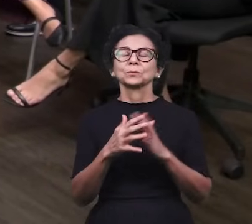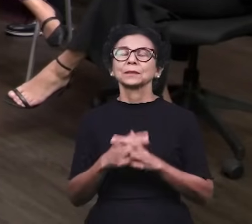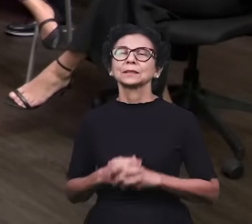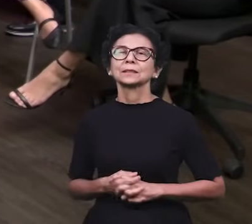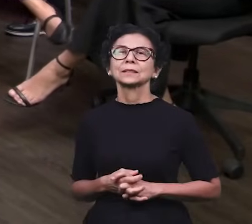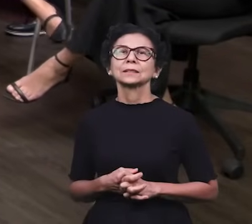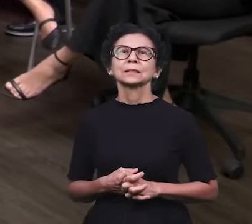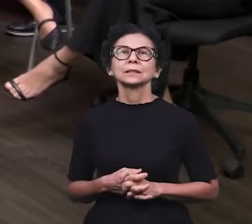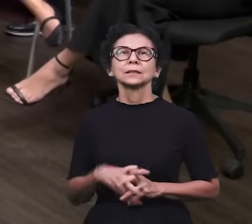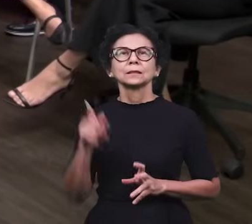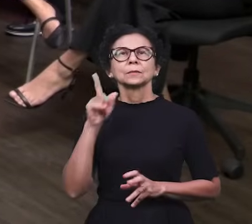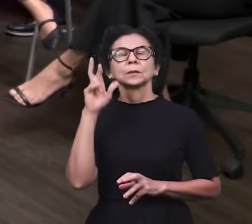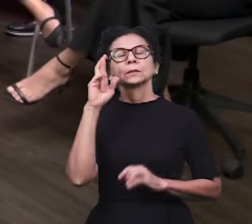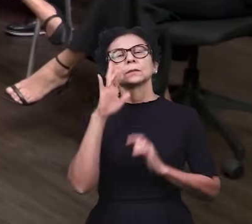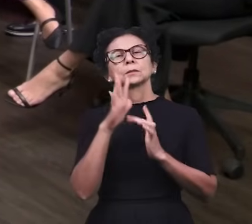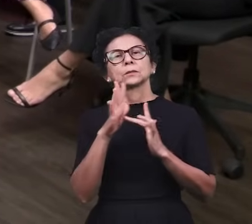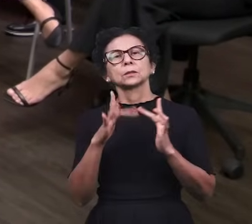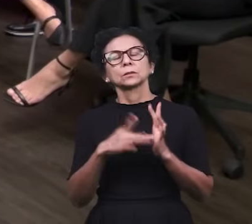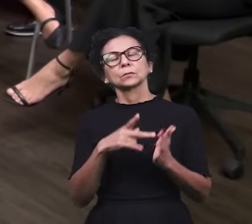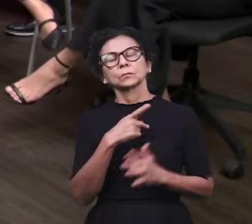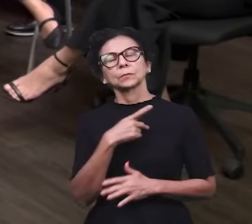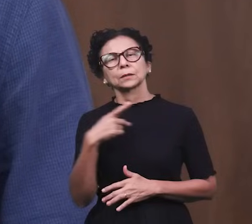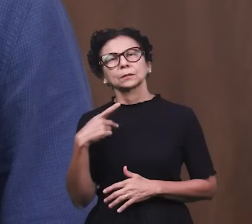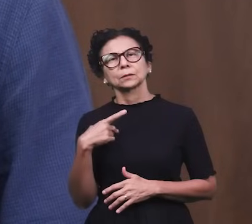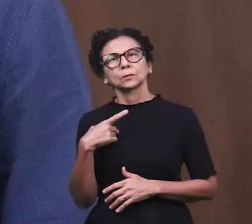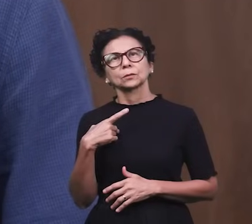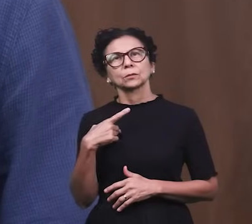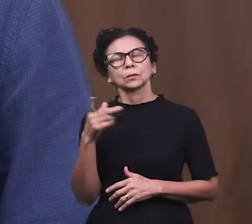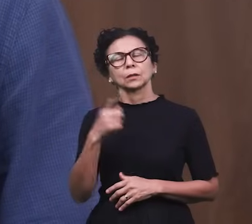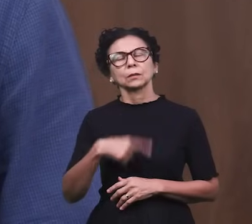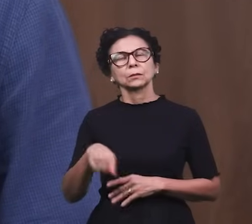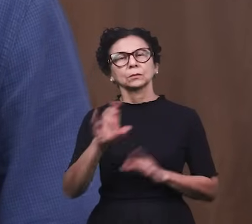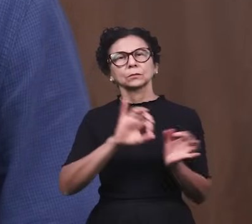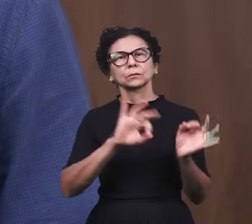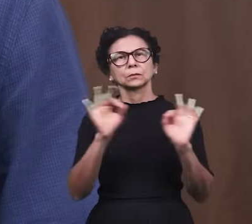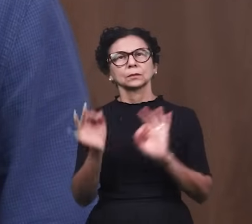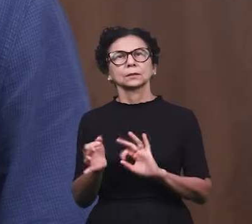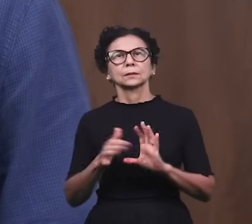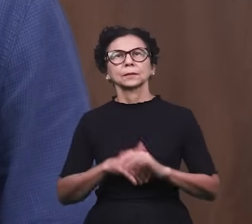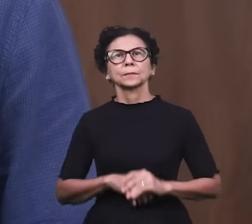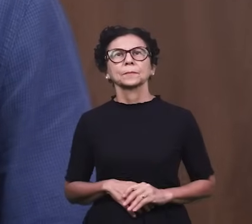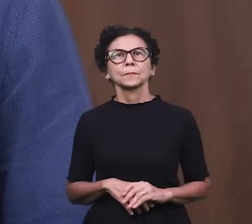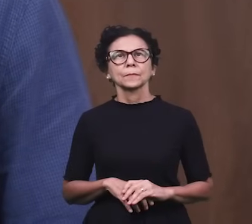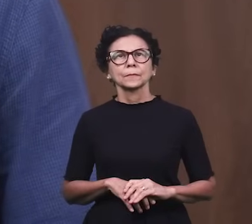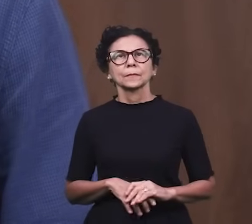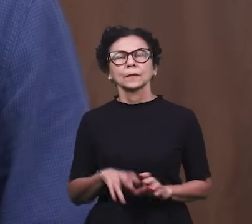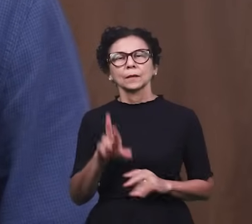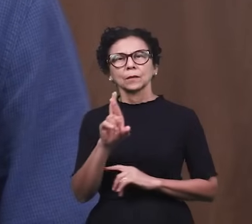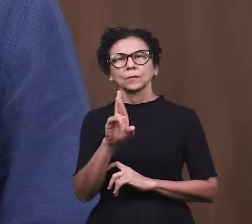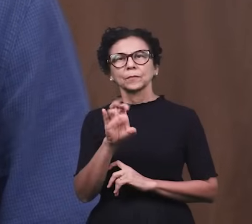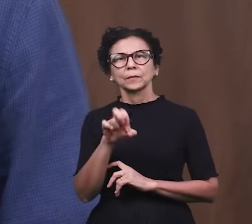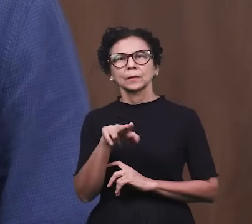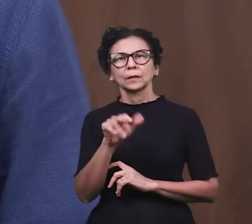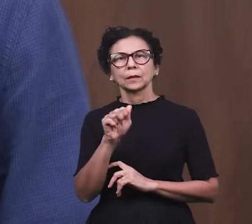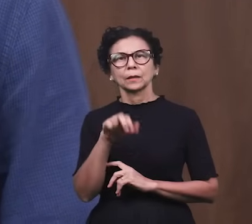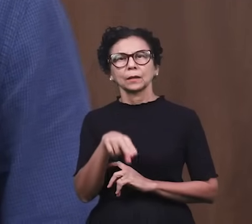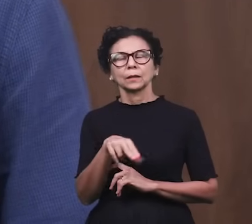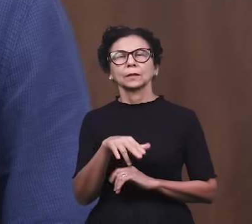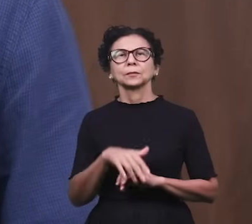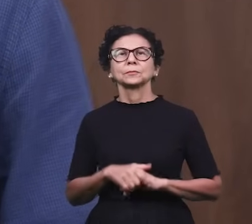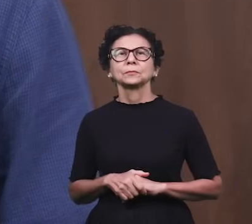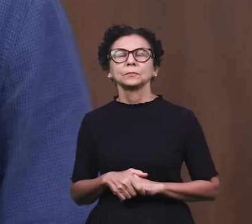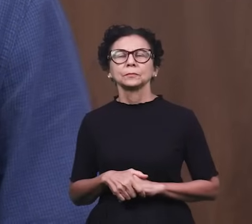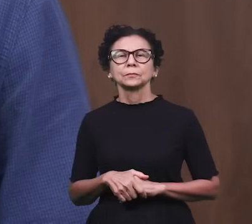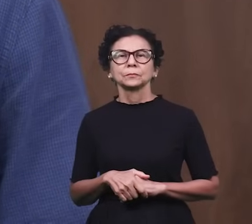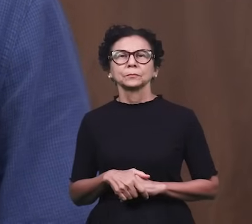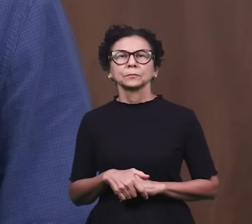última pergunta do estúdio. Fala, Renan. A paz do Senhor Jesus, pastor, Daniel, os irmãos que nos assistem em casa. Me